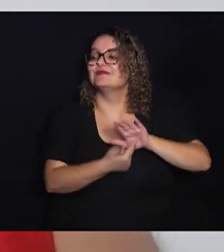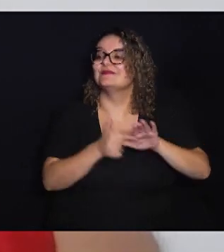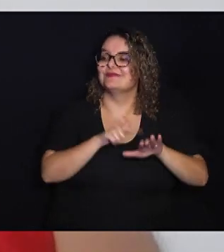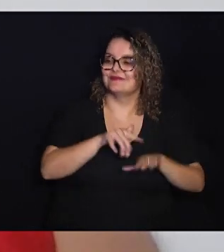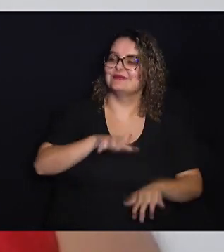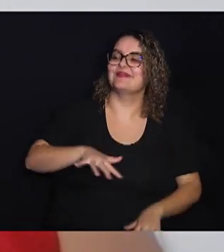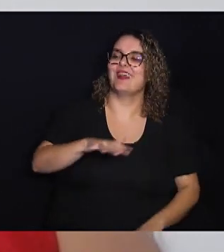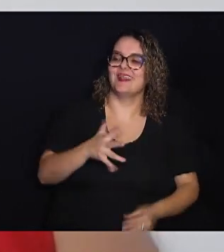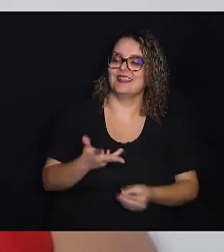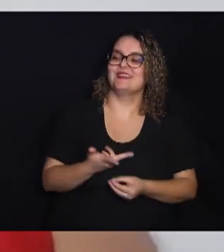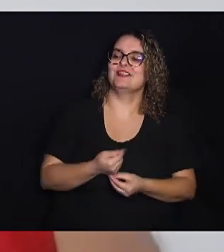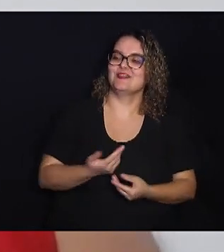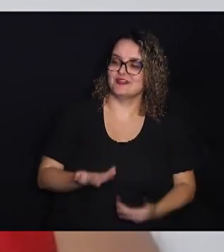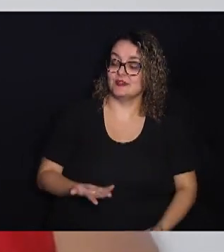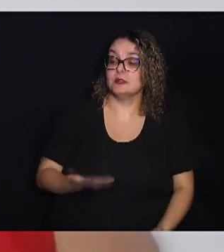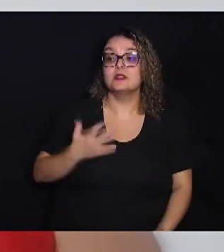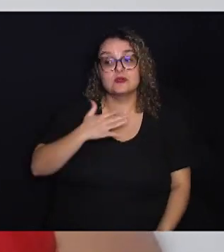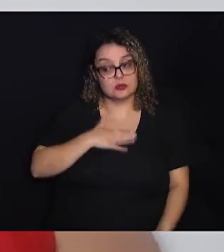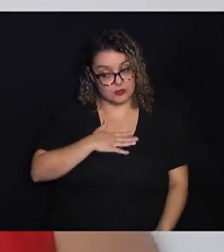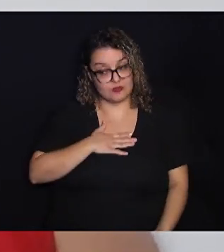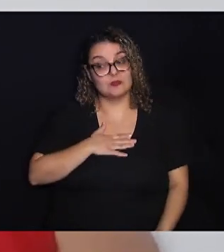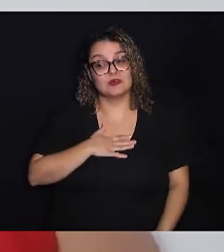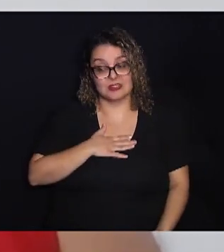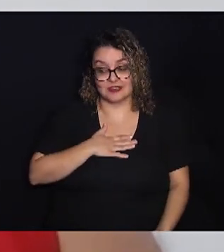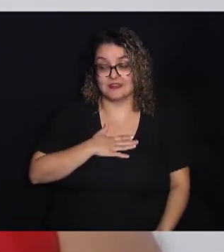artístico. Isso para mim